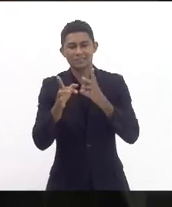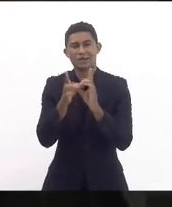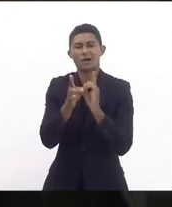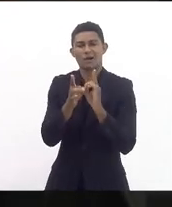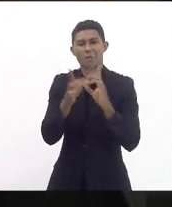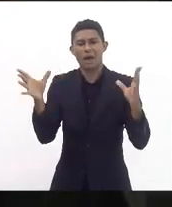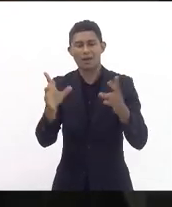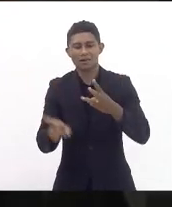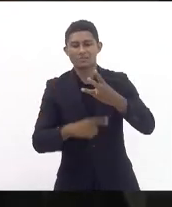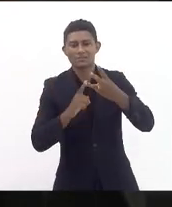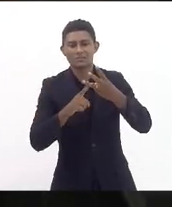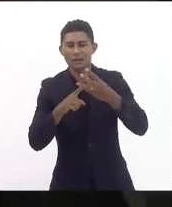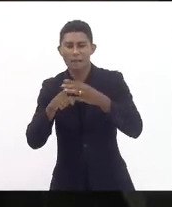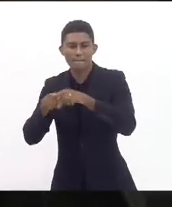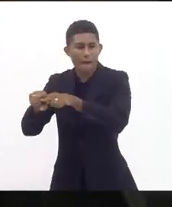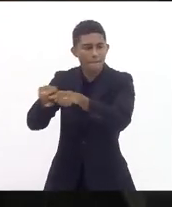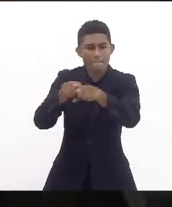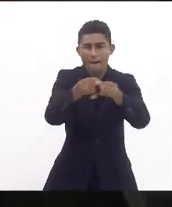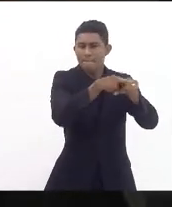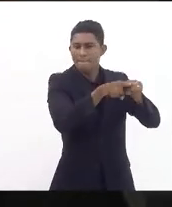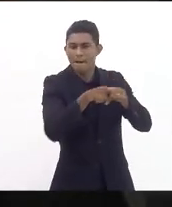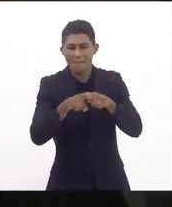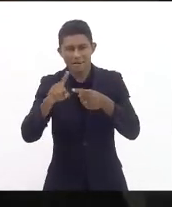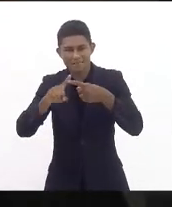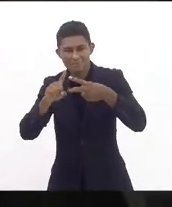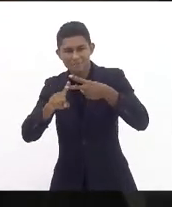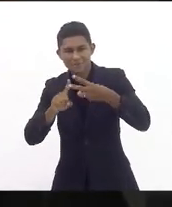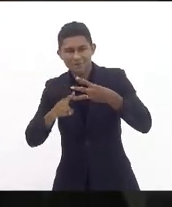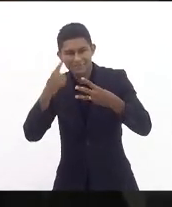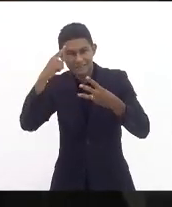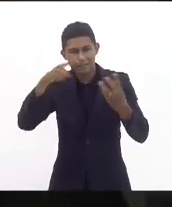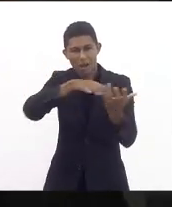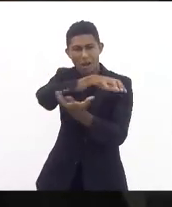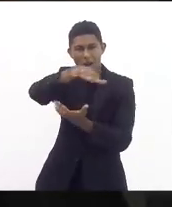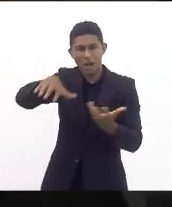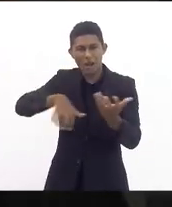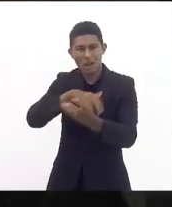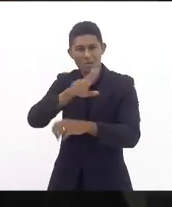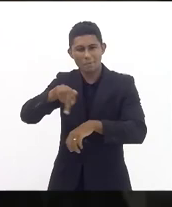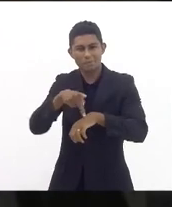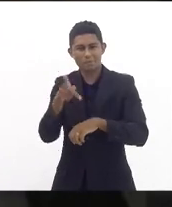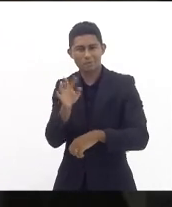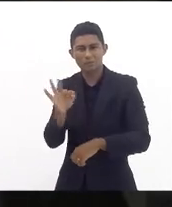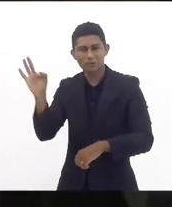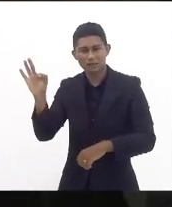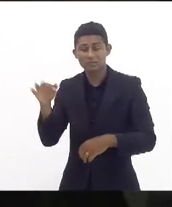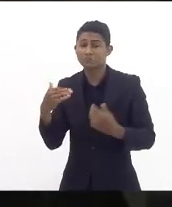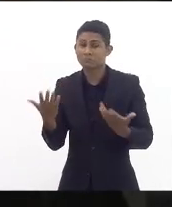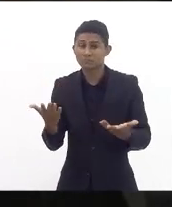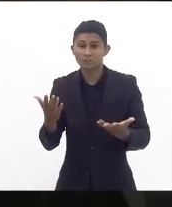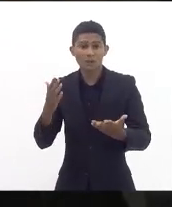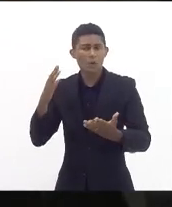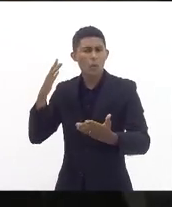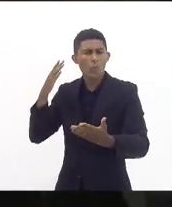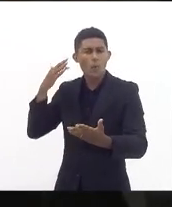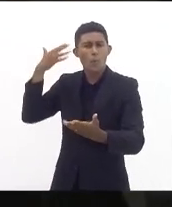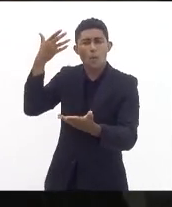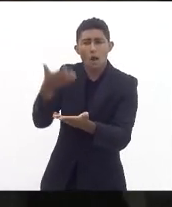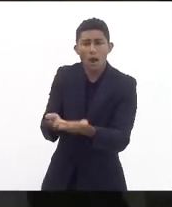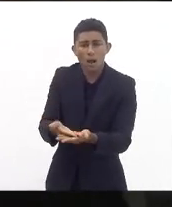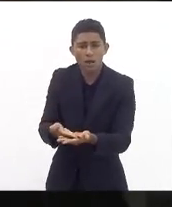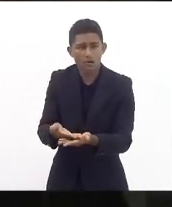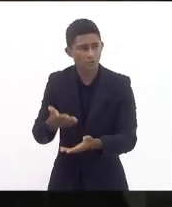isso tudo tá obrigado desse contexto que eu coloquei e que chega até mais também